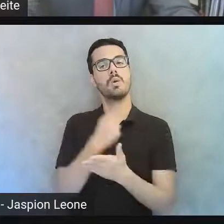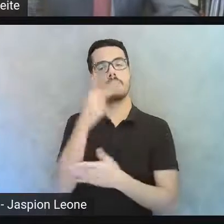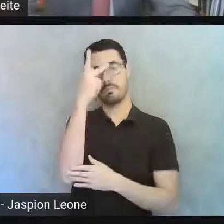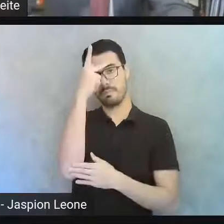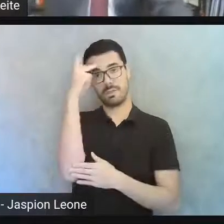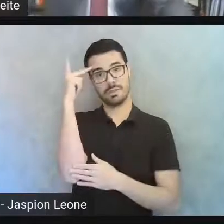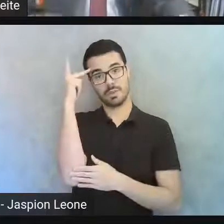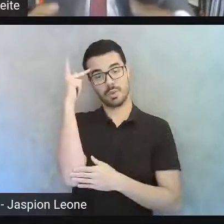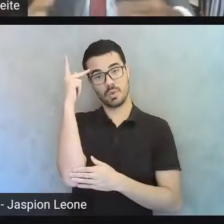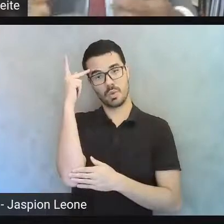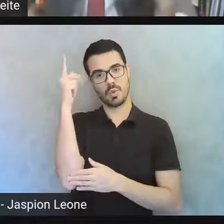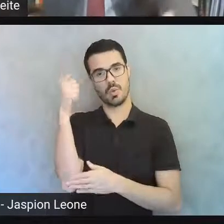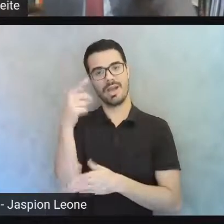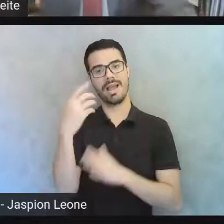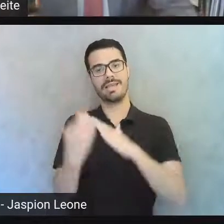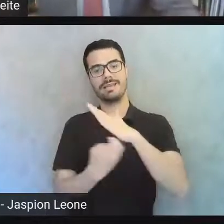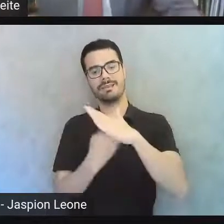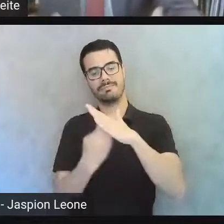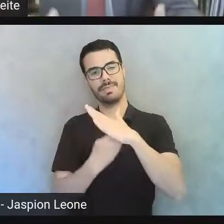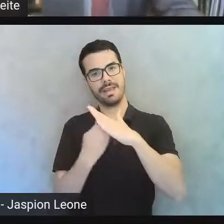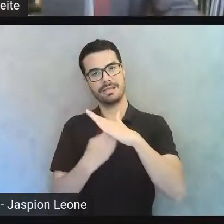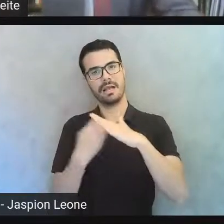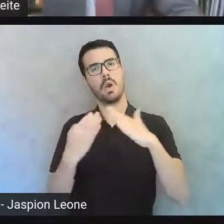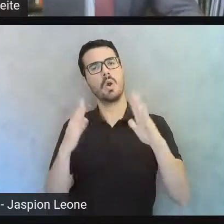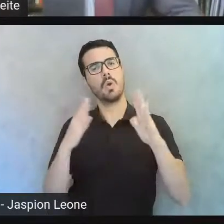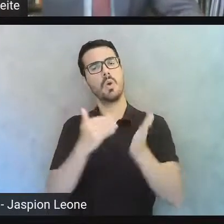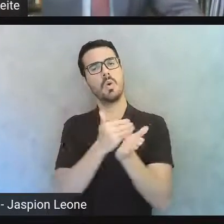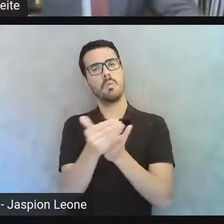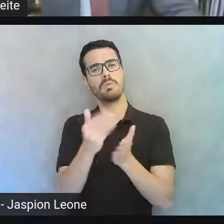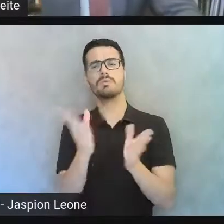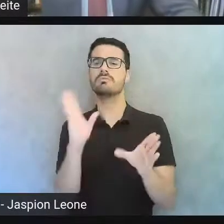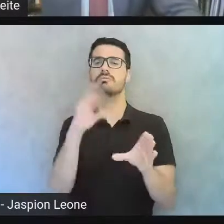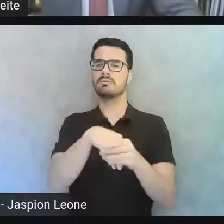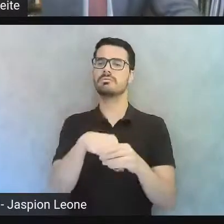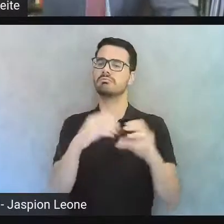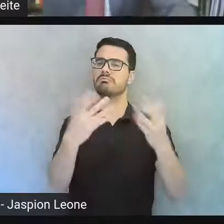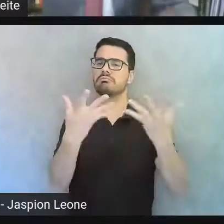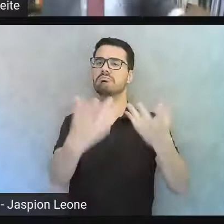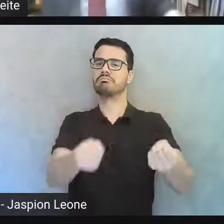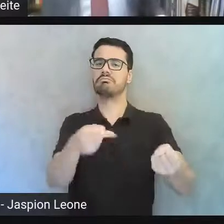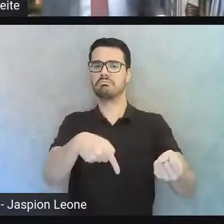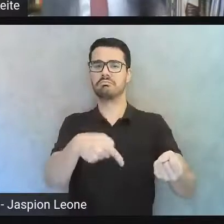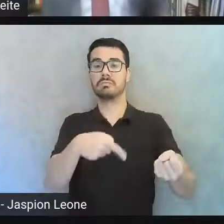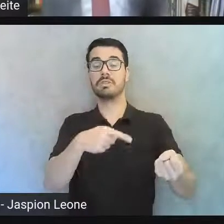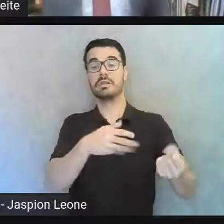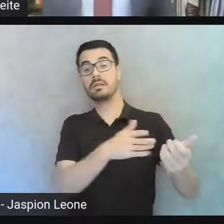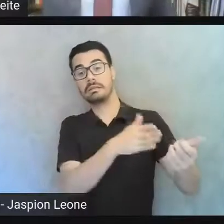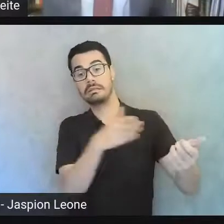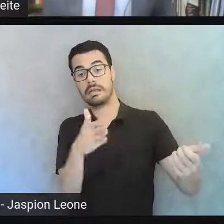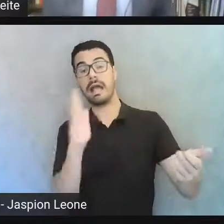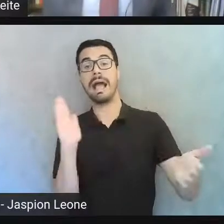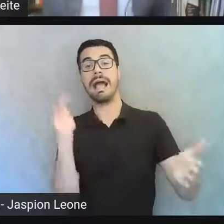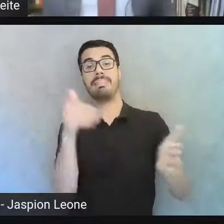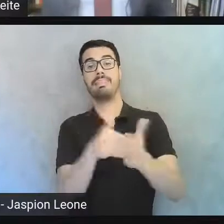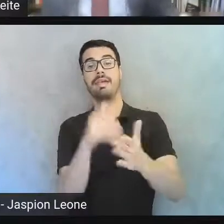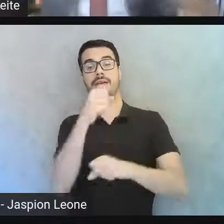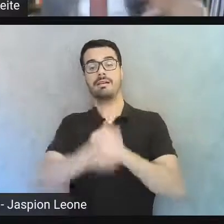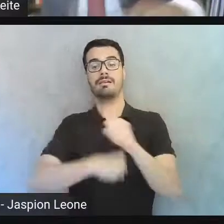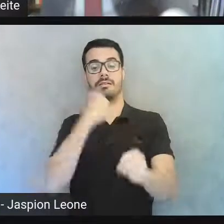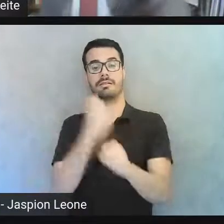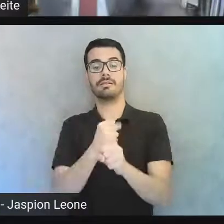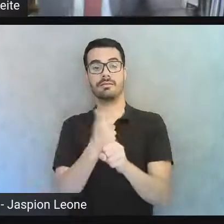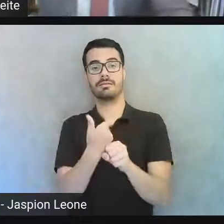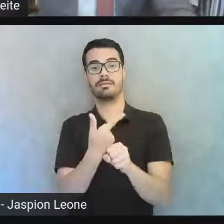pessoas jurídicas passaram a ser previstas no ordenamento brasileiro. E isso durou até 2015,